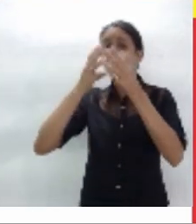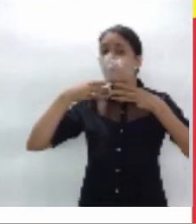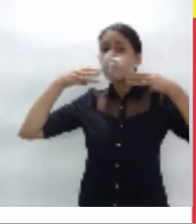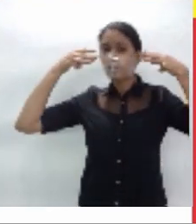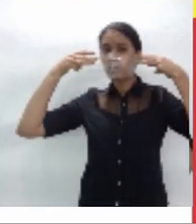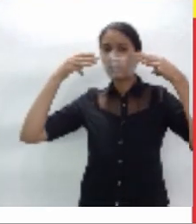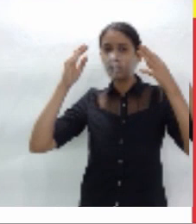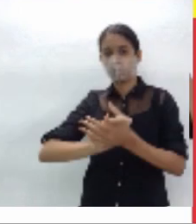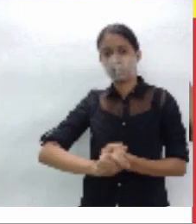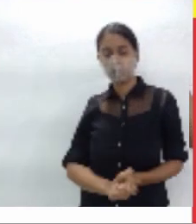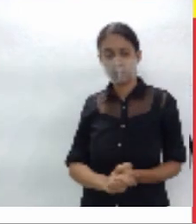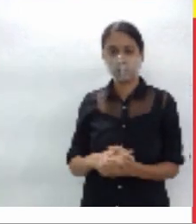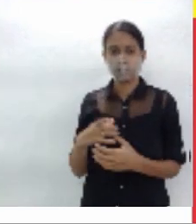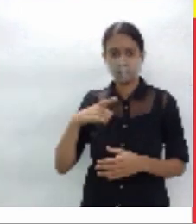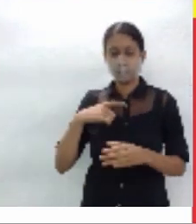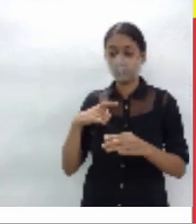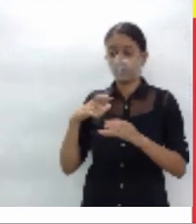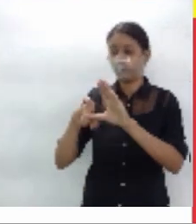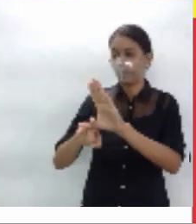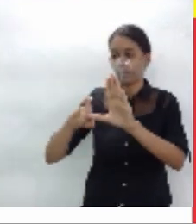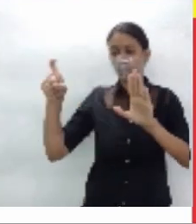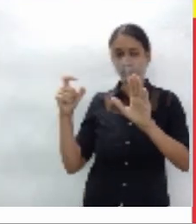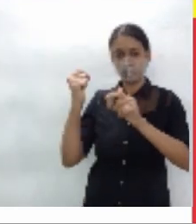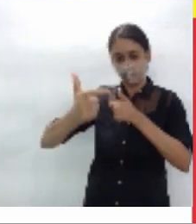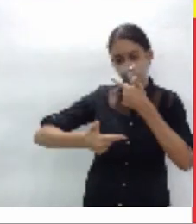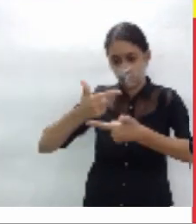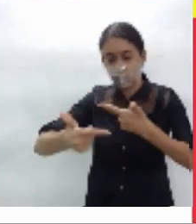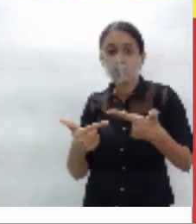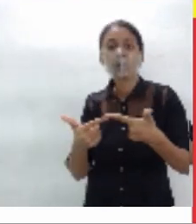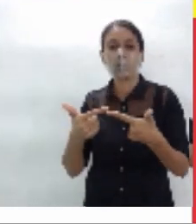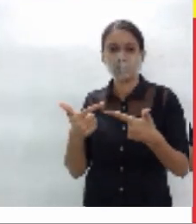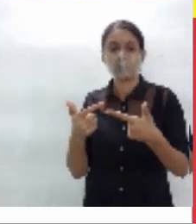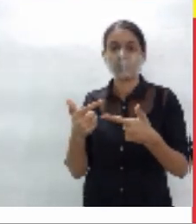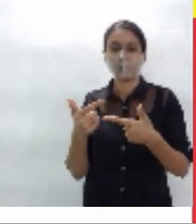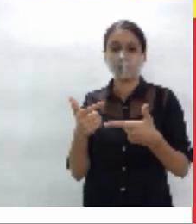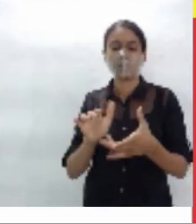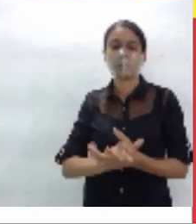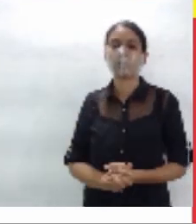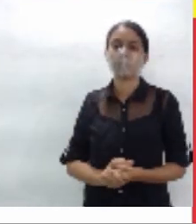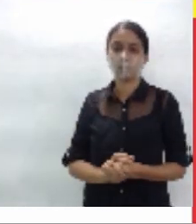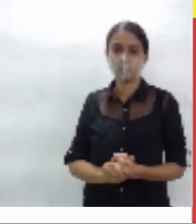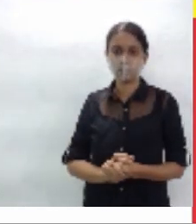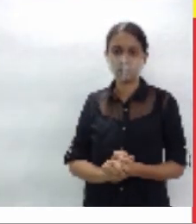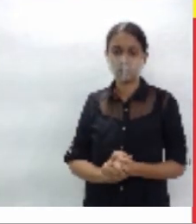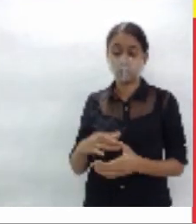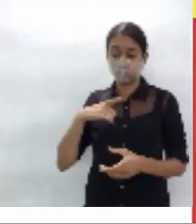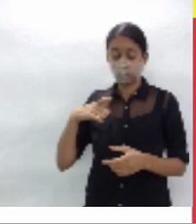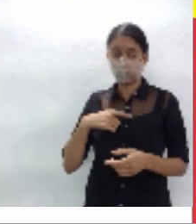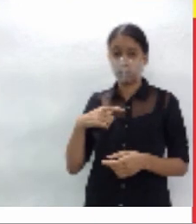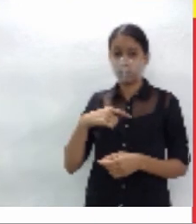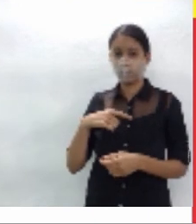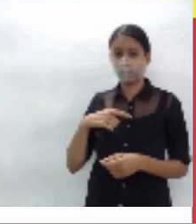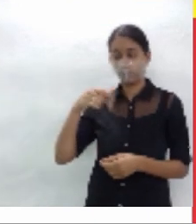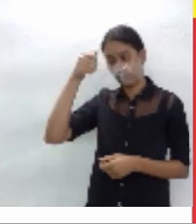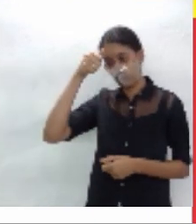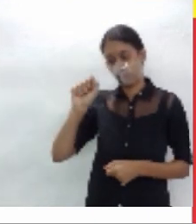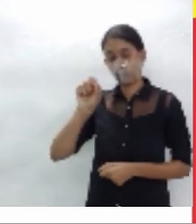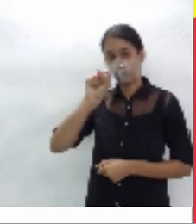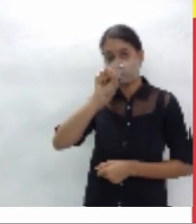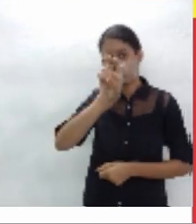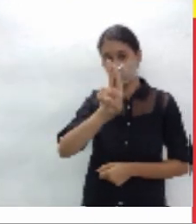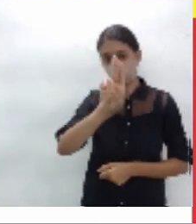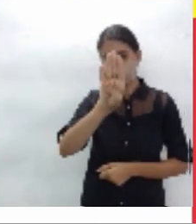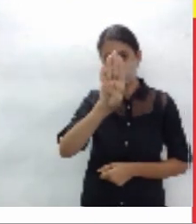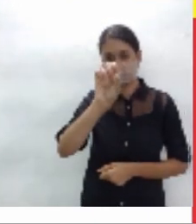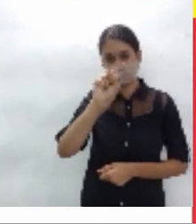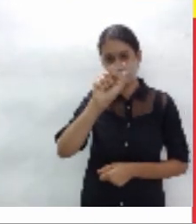independência através de luta armada. Na África subsaariana, a independência da maioria